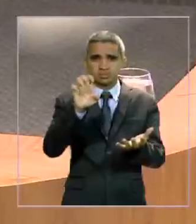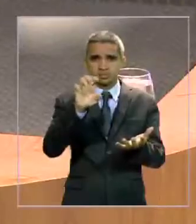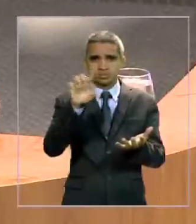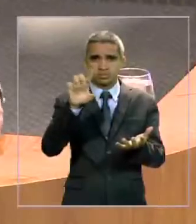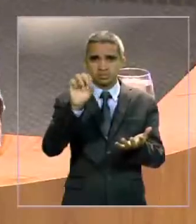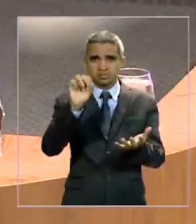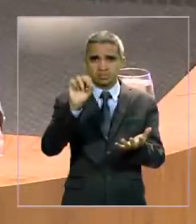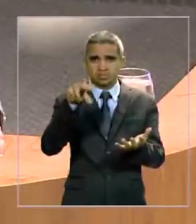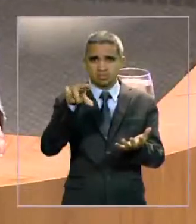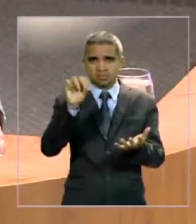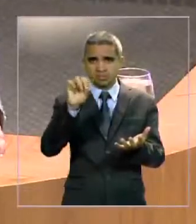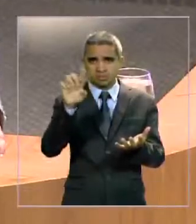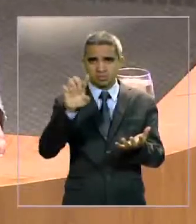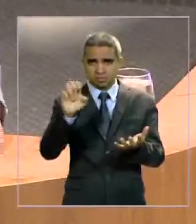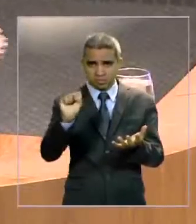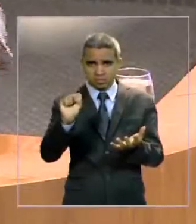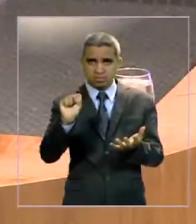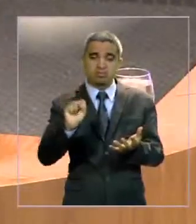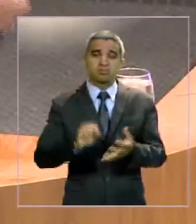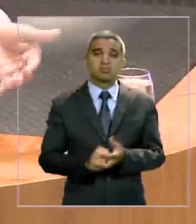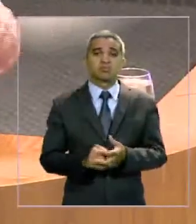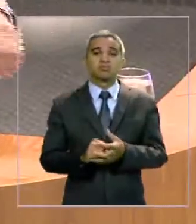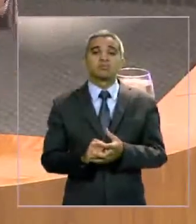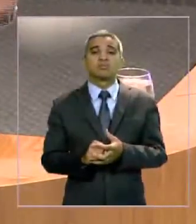as minhas ações